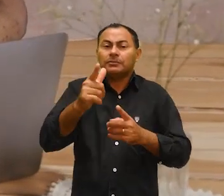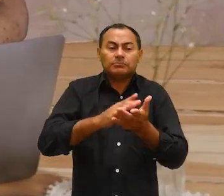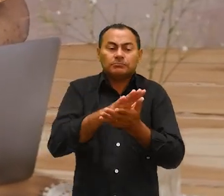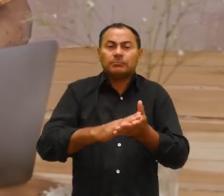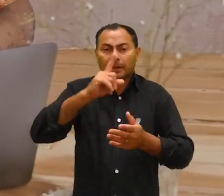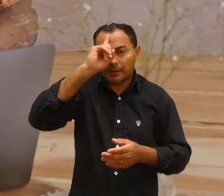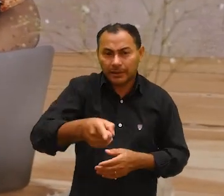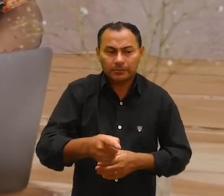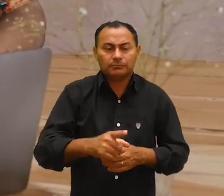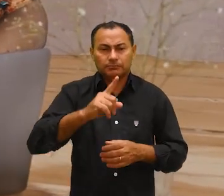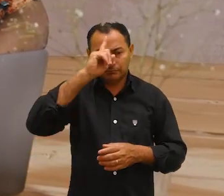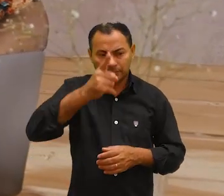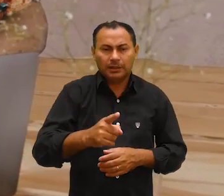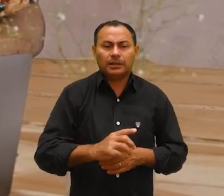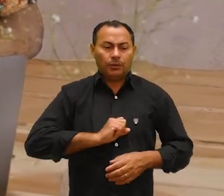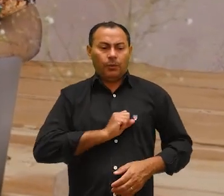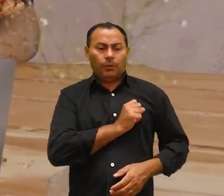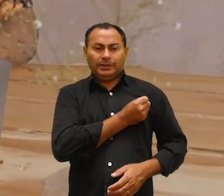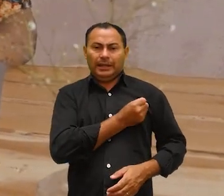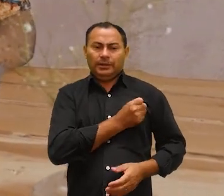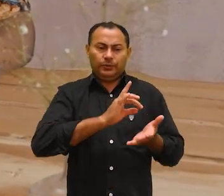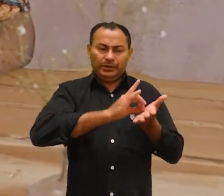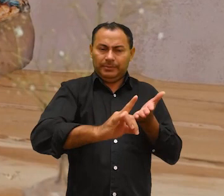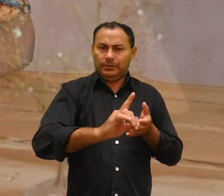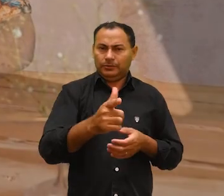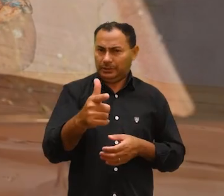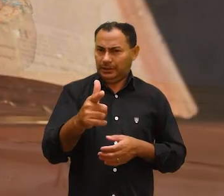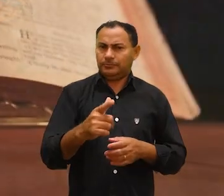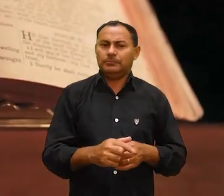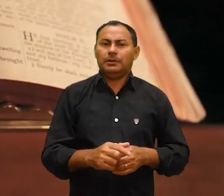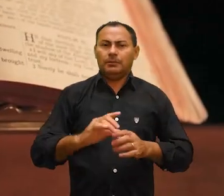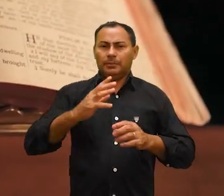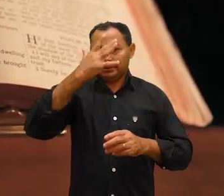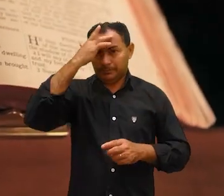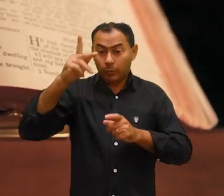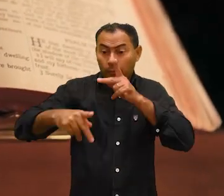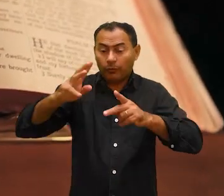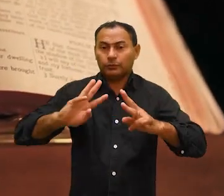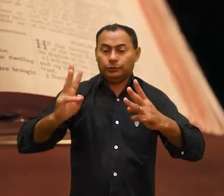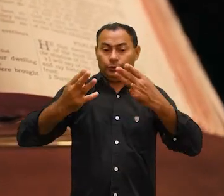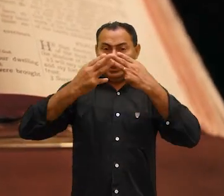existe nenhum mandamento ordenando que se odeie o inimigo. Para o judeu,